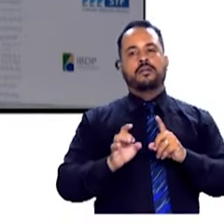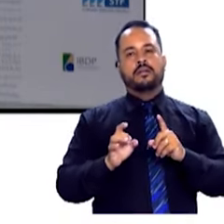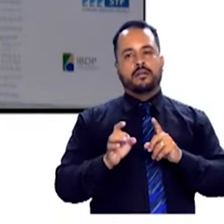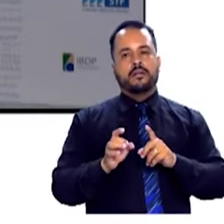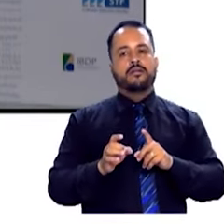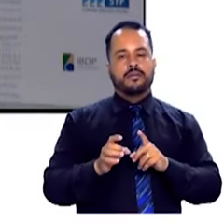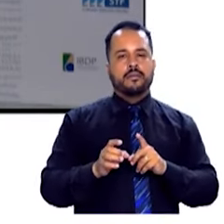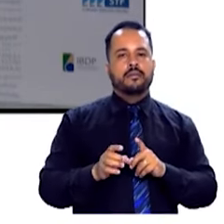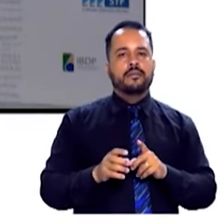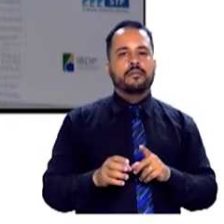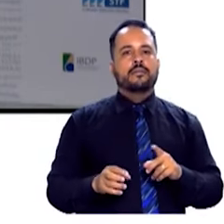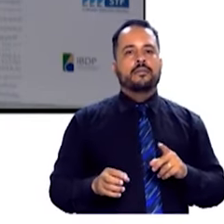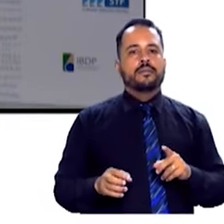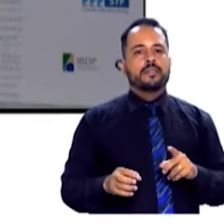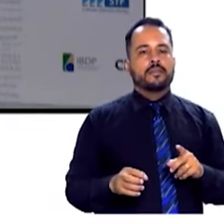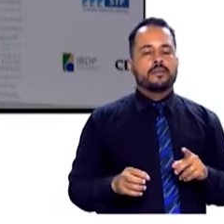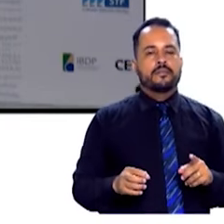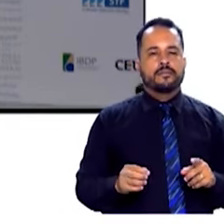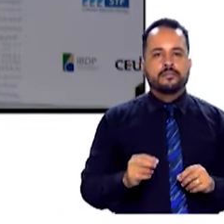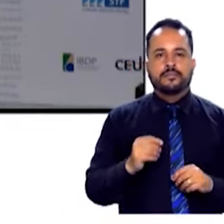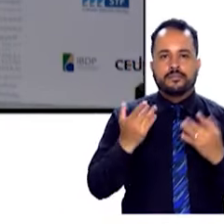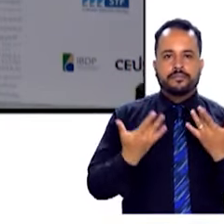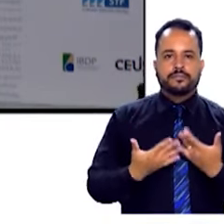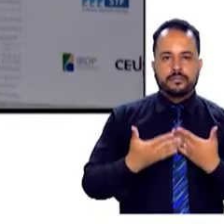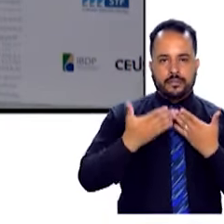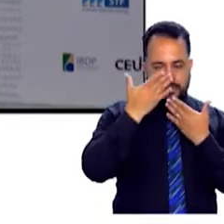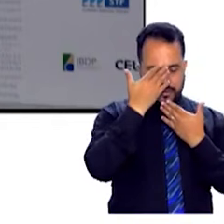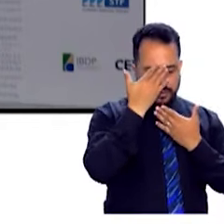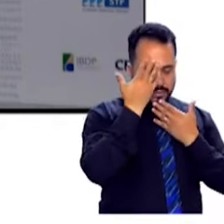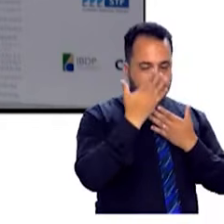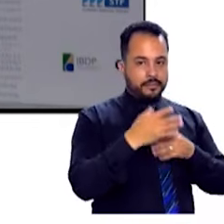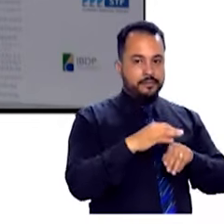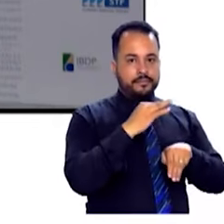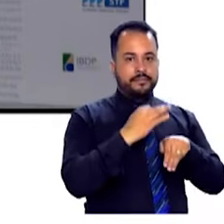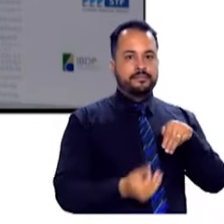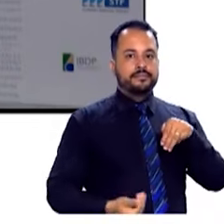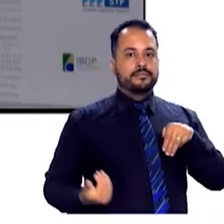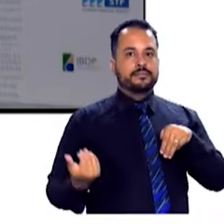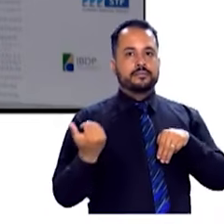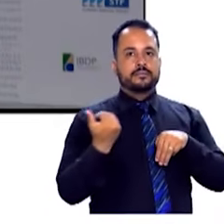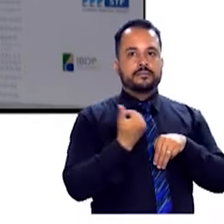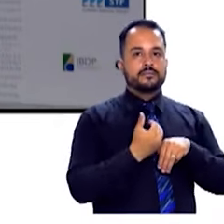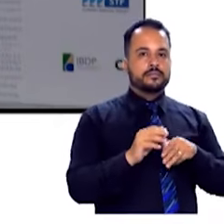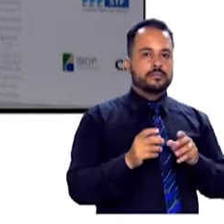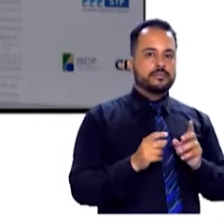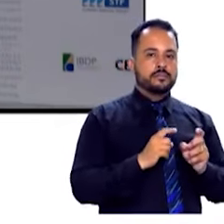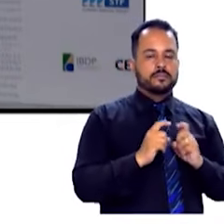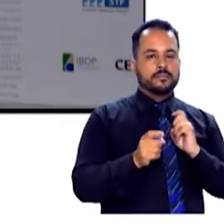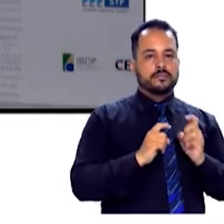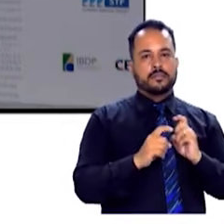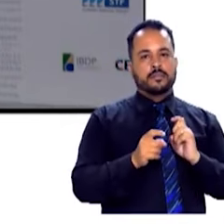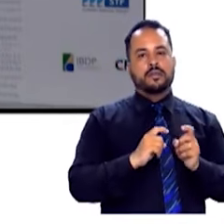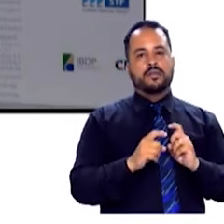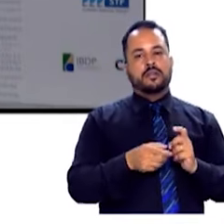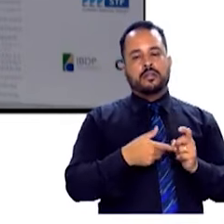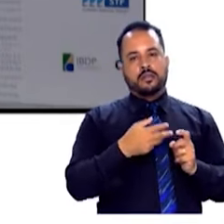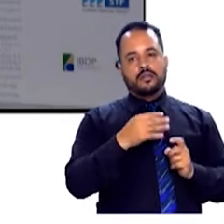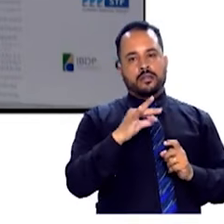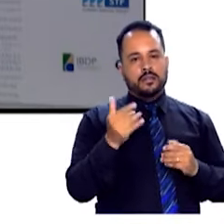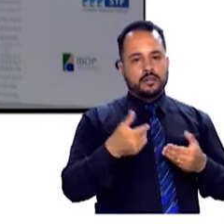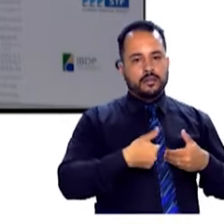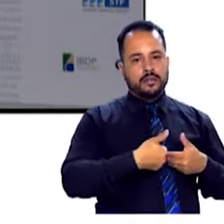estuda e queria agradecer ao ao Ministro Mauro cel E ao secretário executivo da infan Fabiano tazol pelo convite